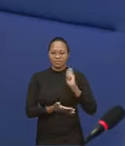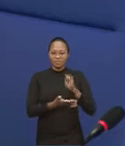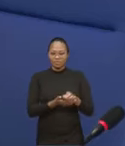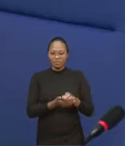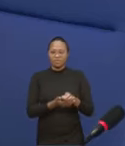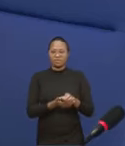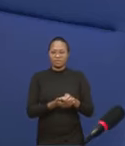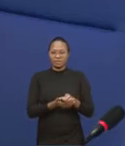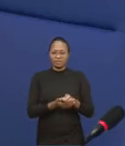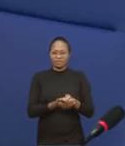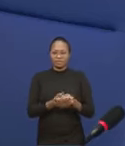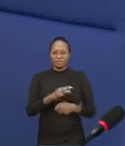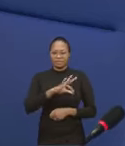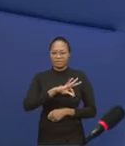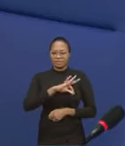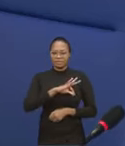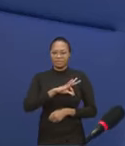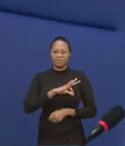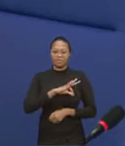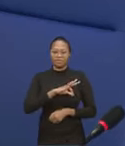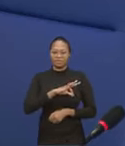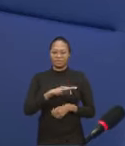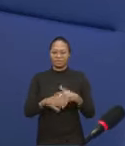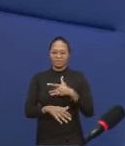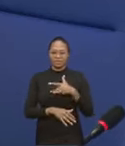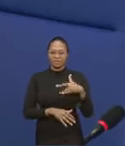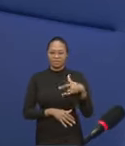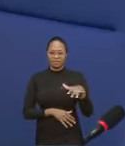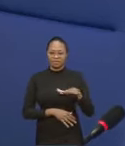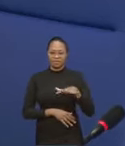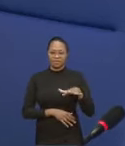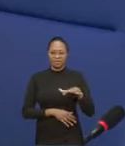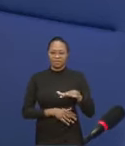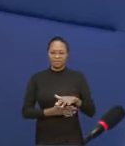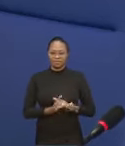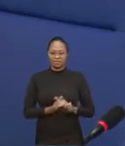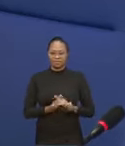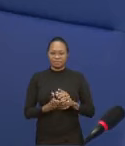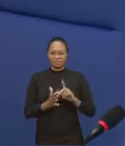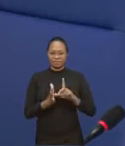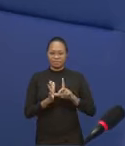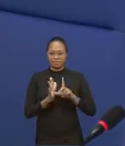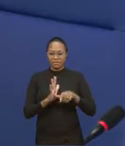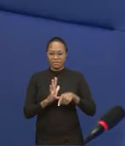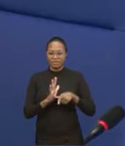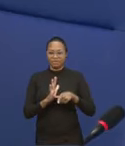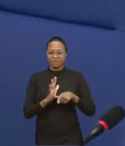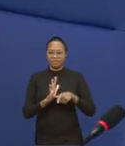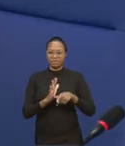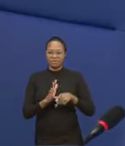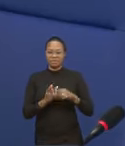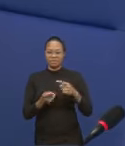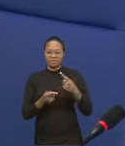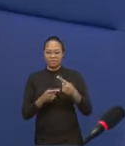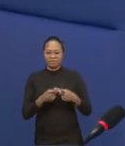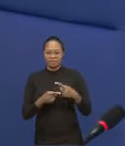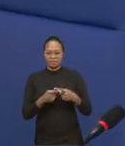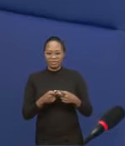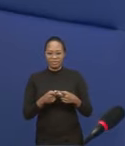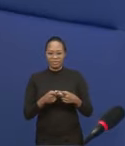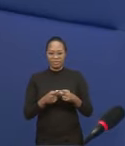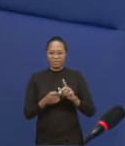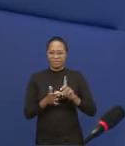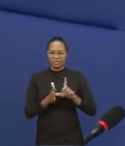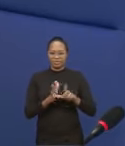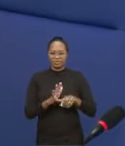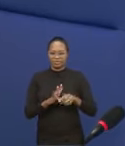Instituto que presta serviço à Secretaria de Saúde, esse atraso se deu em função de um atraso da